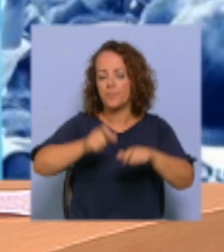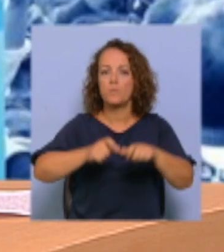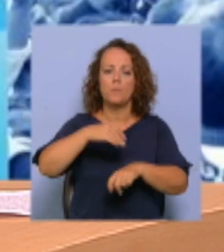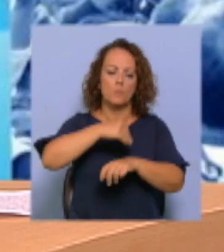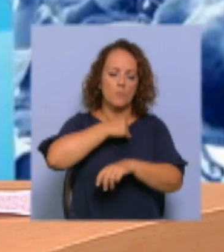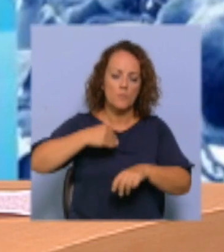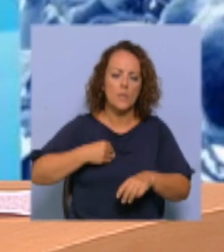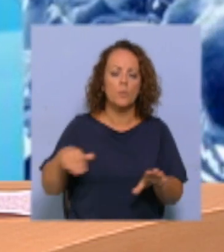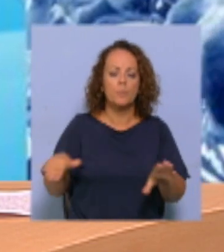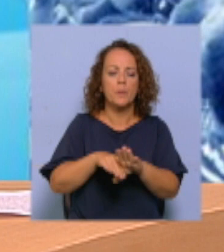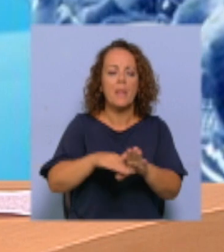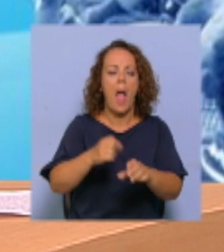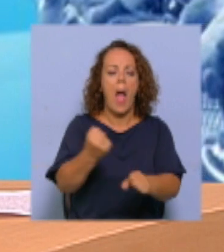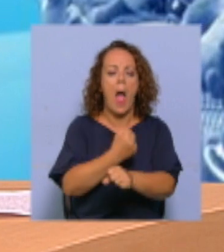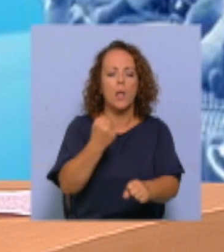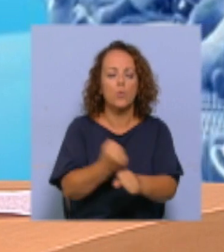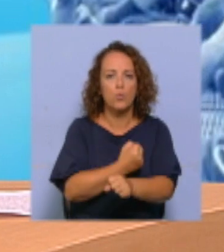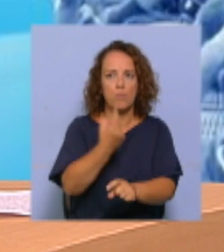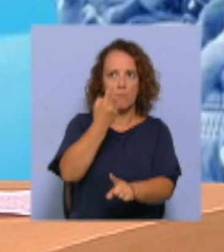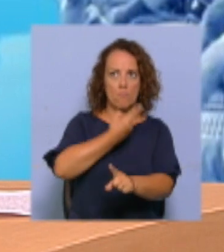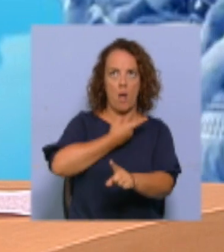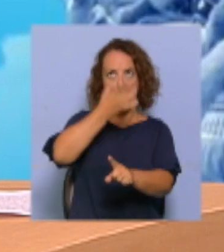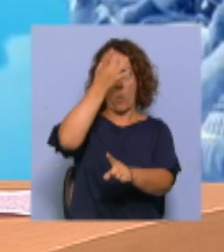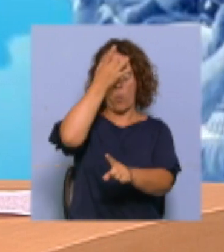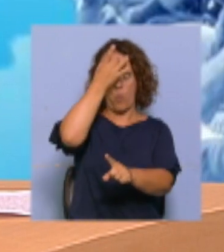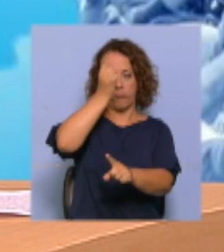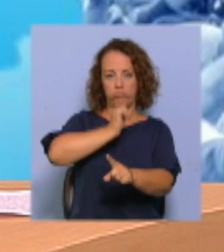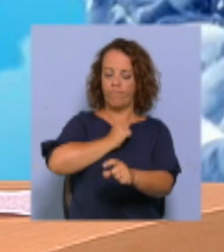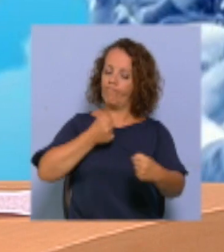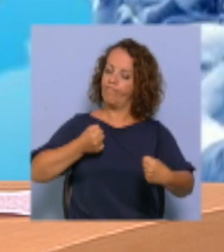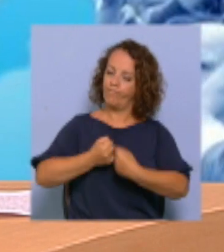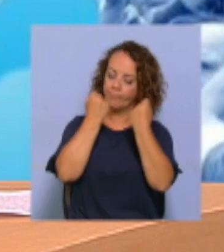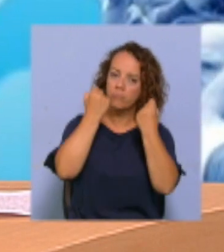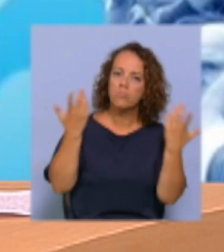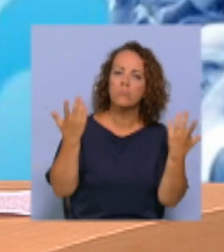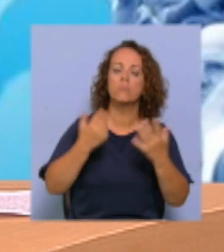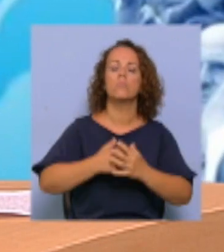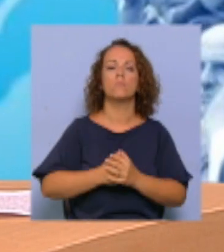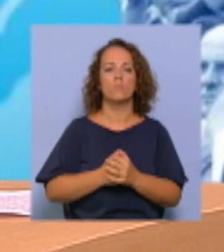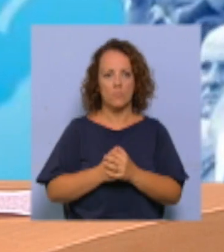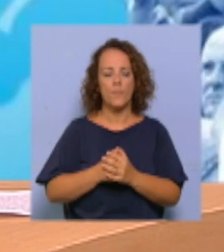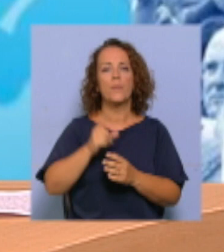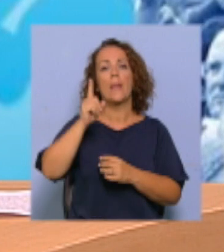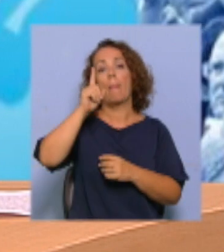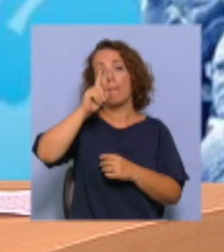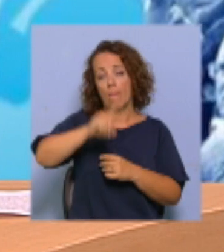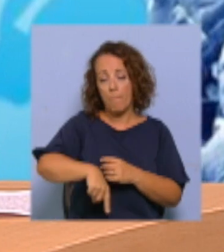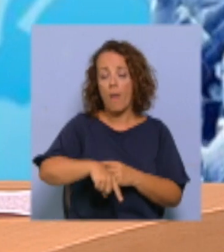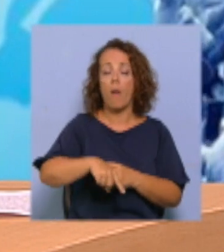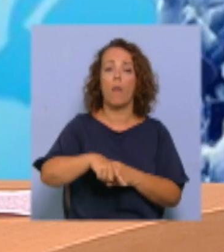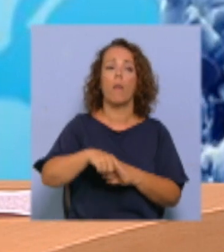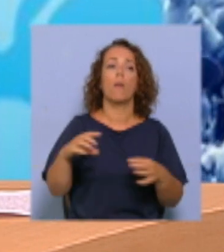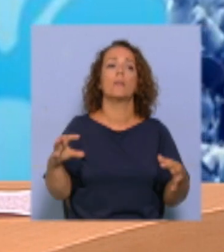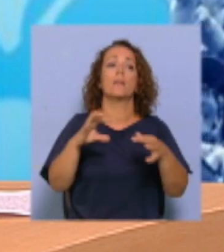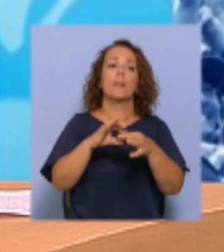que considerem contra a sua consciência. Por extensão, também se aplica e